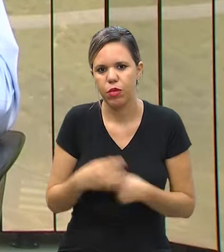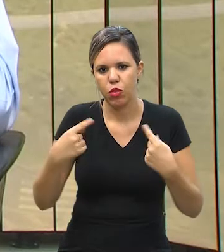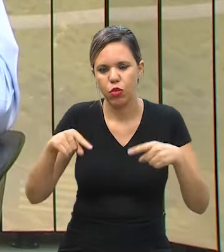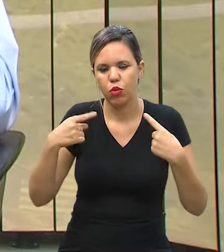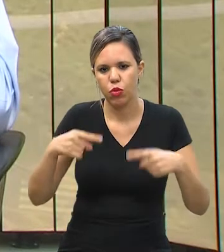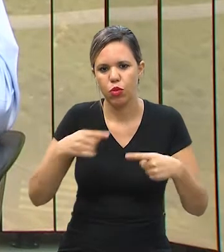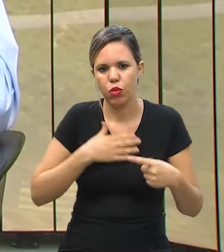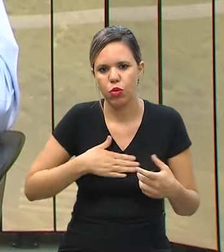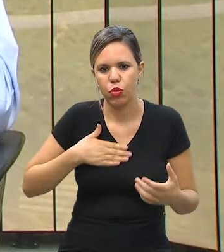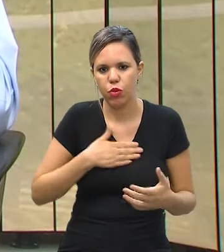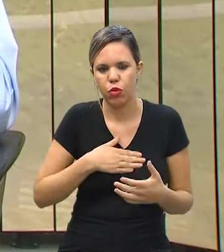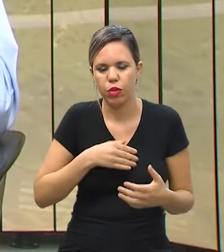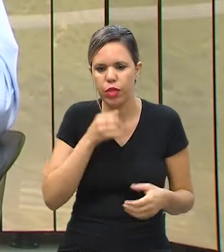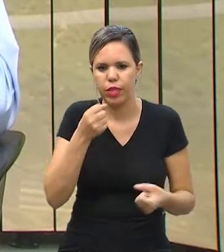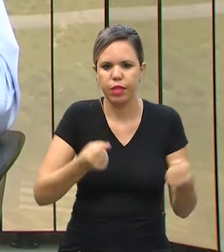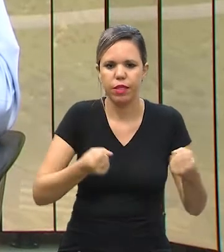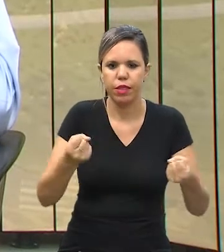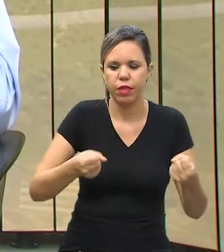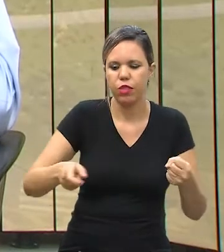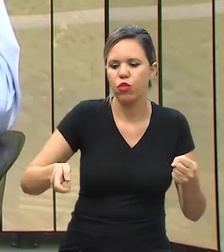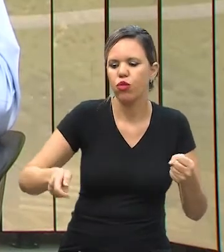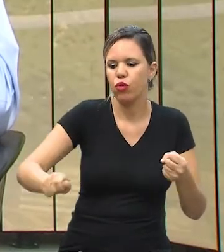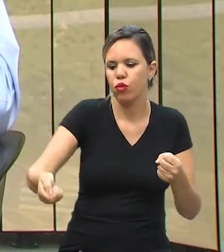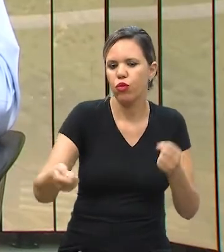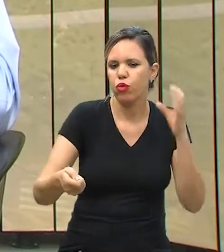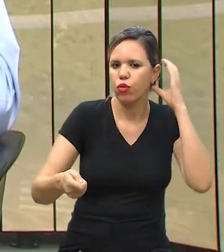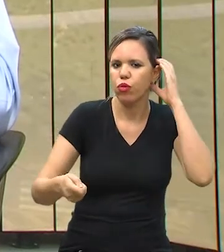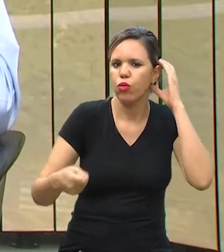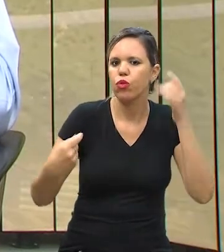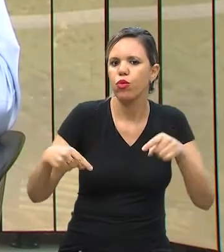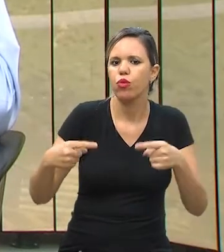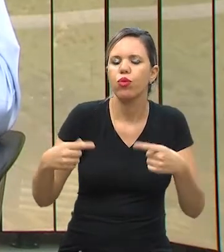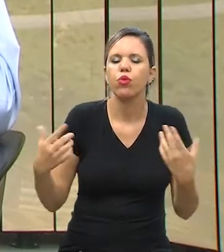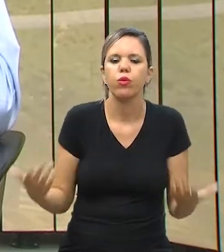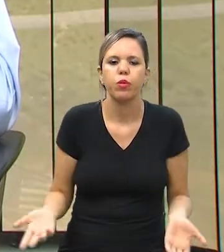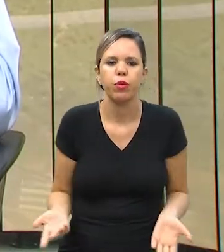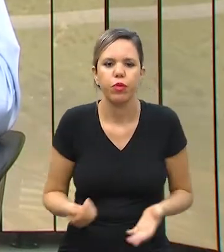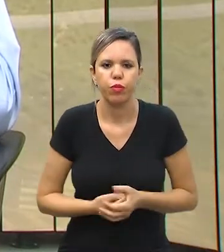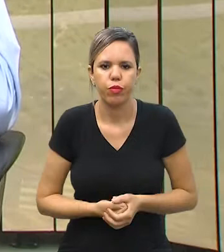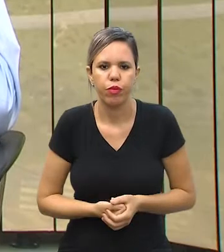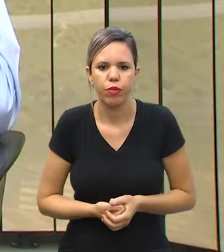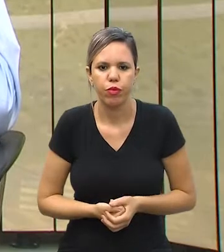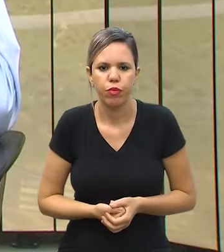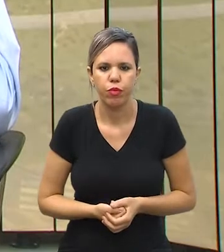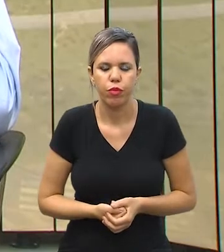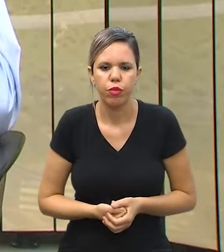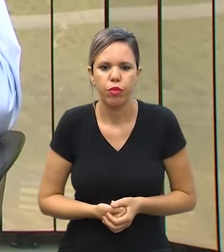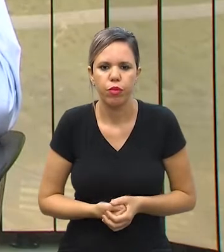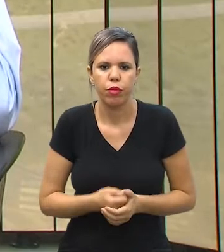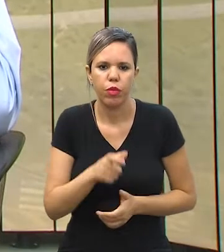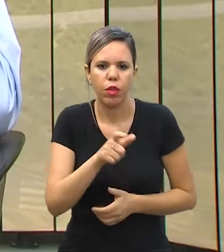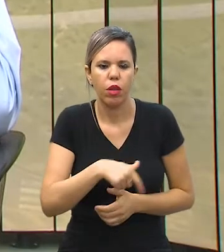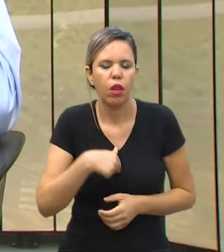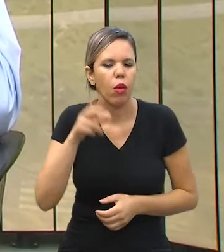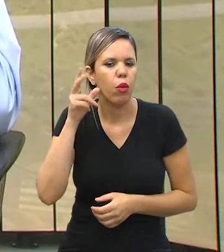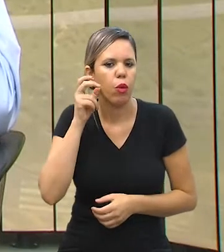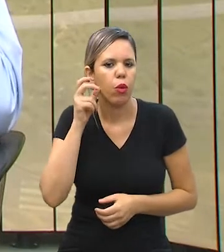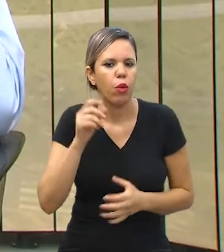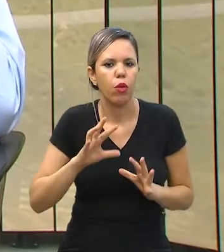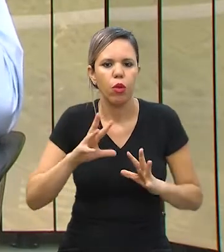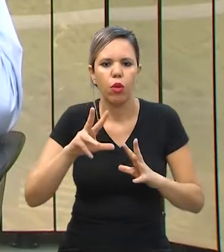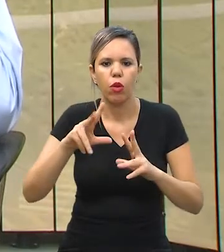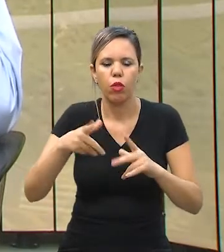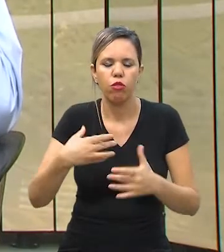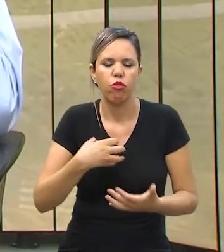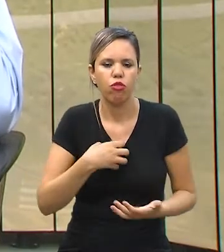música favorita. Tá lá no seu carro, ligou o rádio. O que vai estar tocando? Eu sou o tipo de pessoa que eu escuto todos os